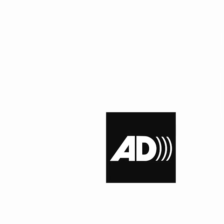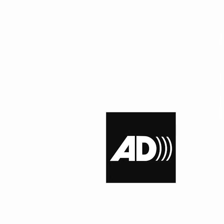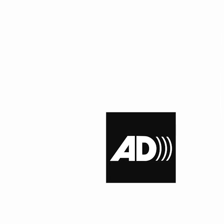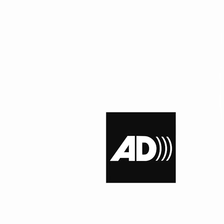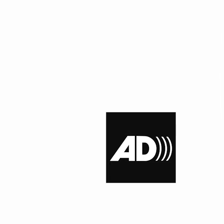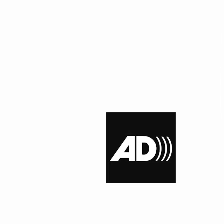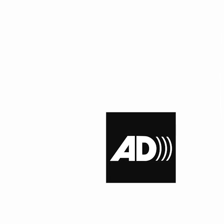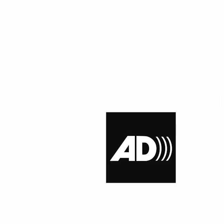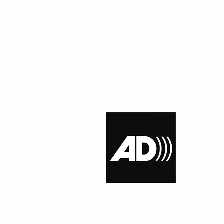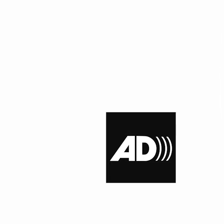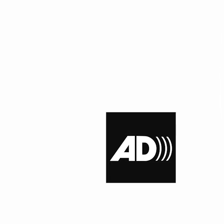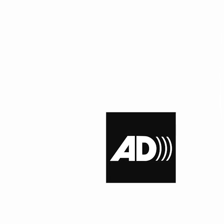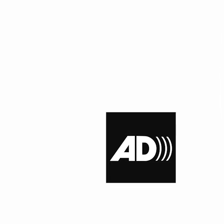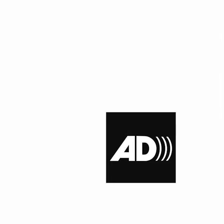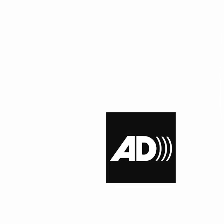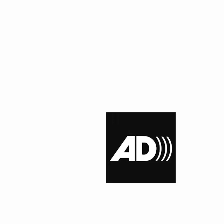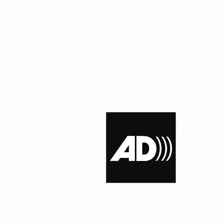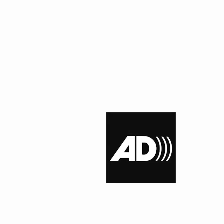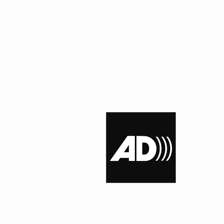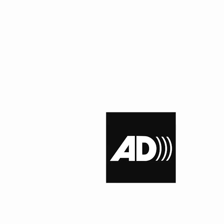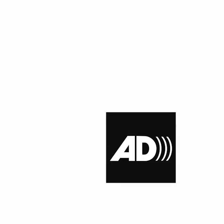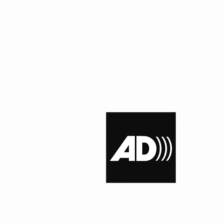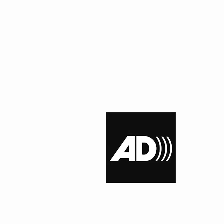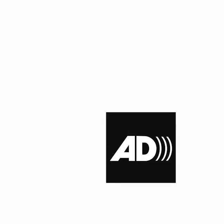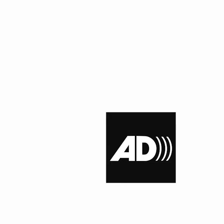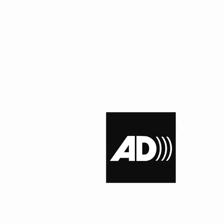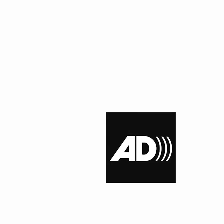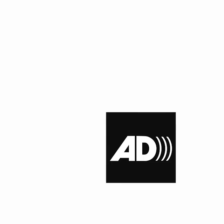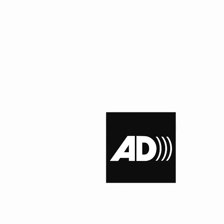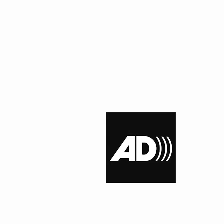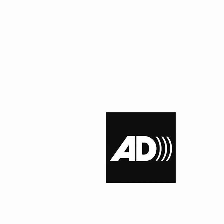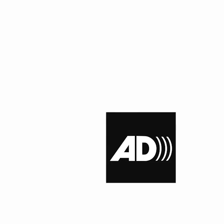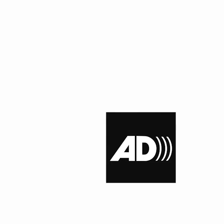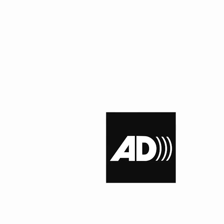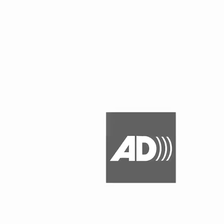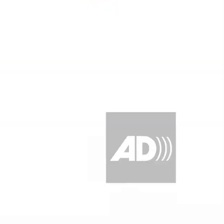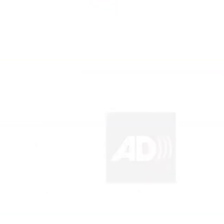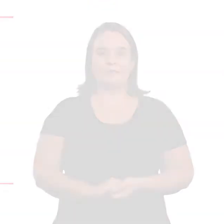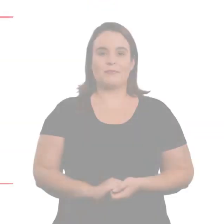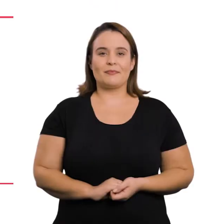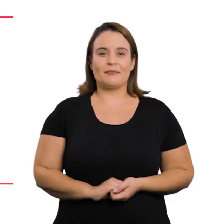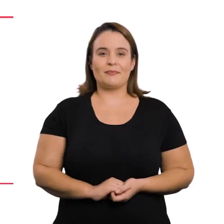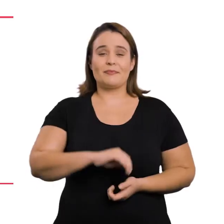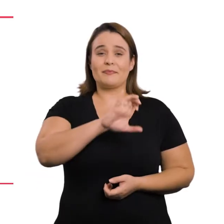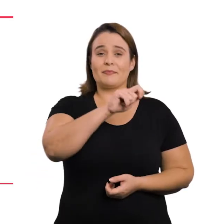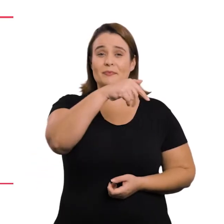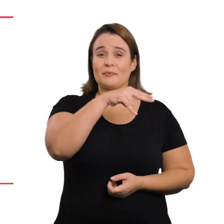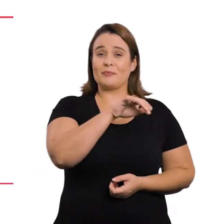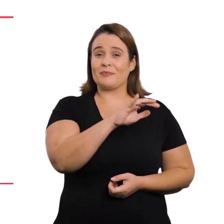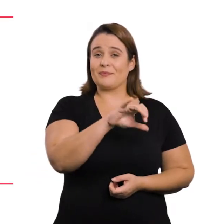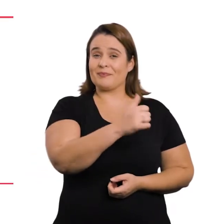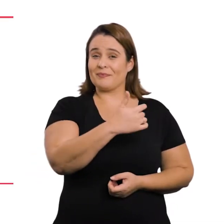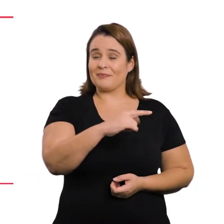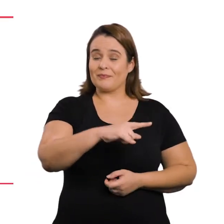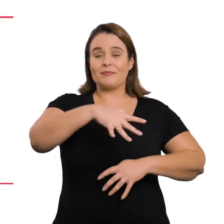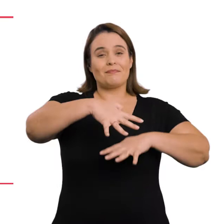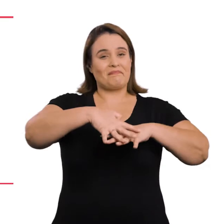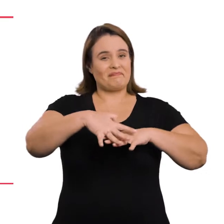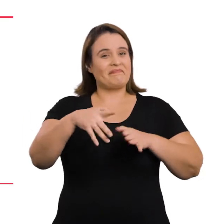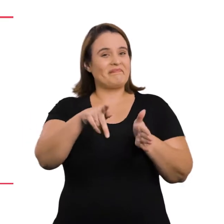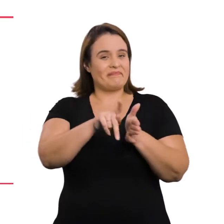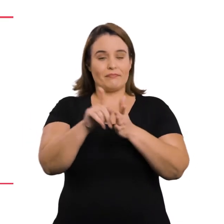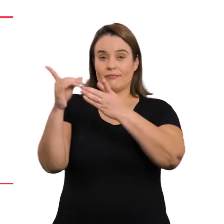à limitação funcional do indivíduo vezes a acessibilidade do ambiente. Equação matemática da